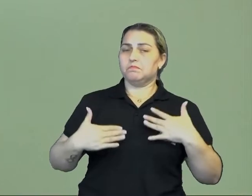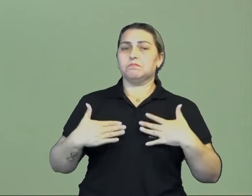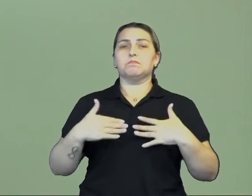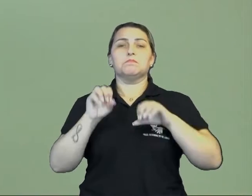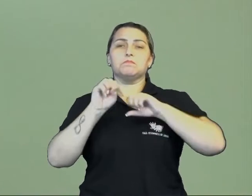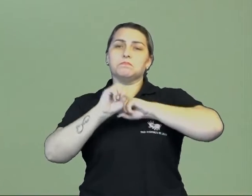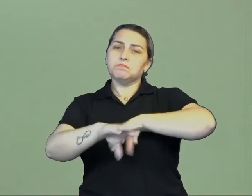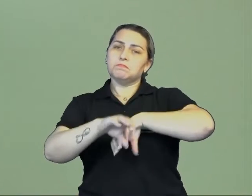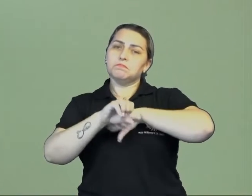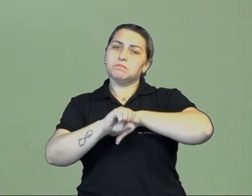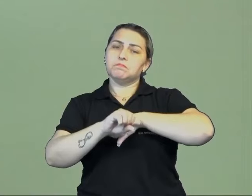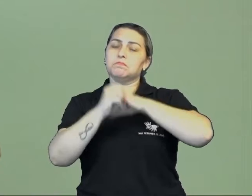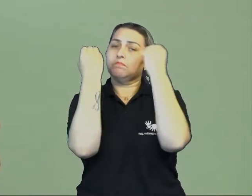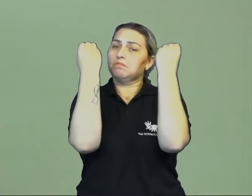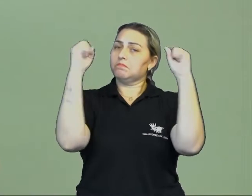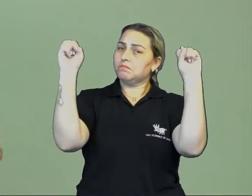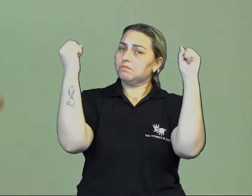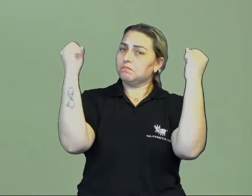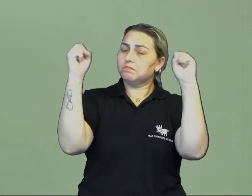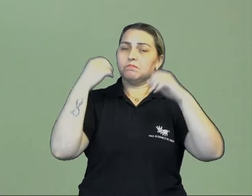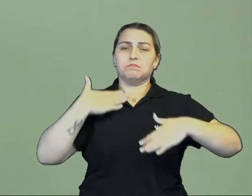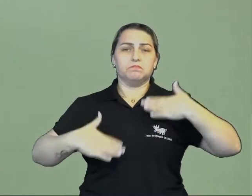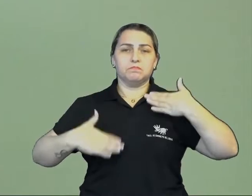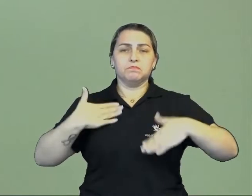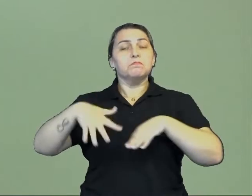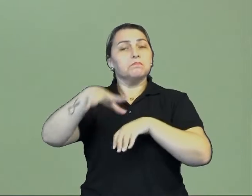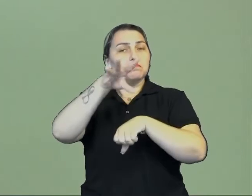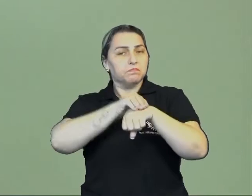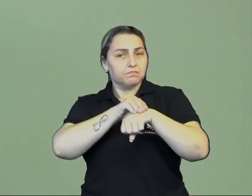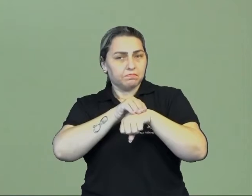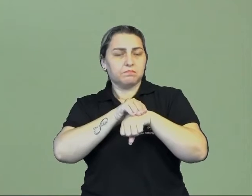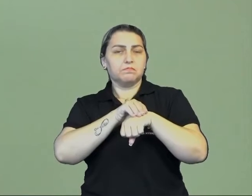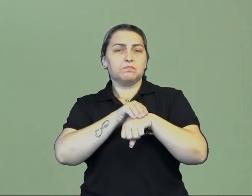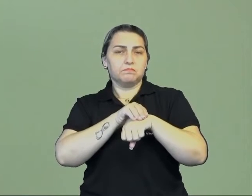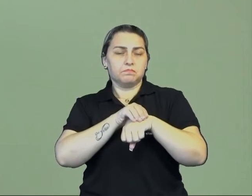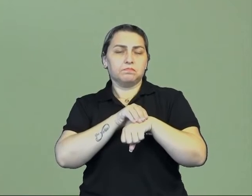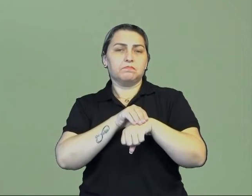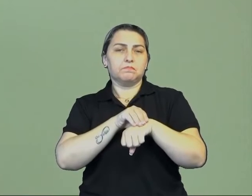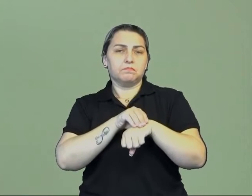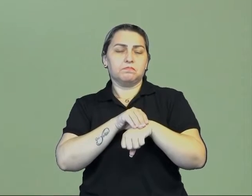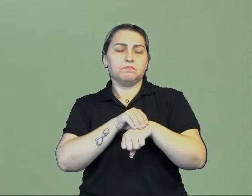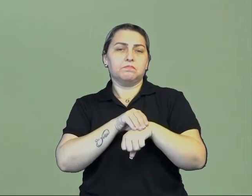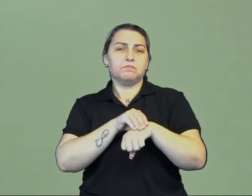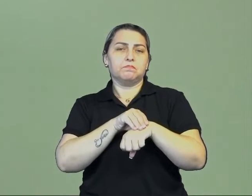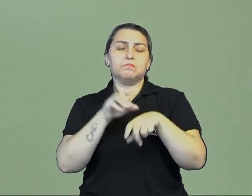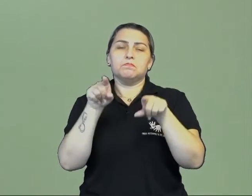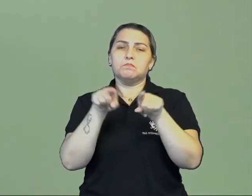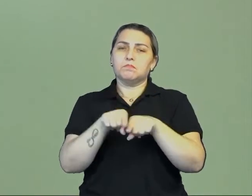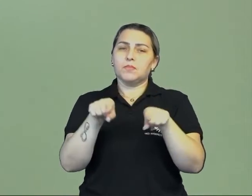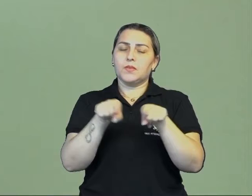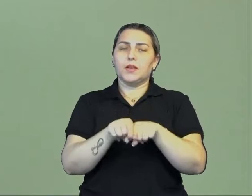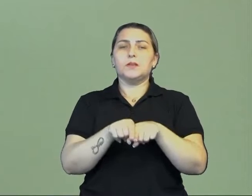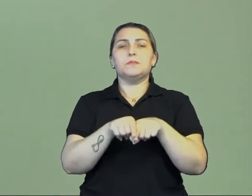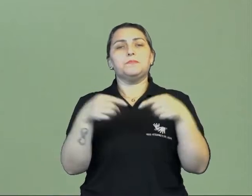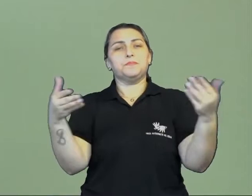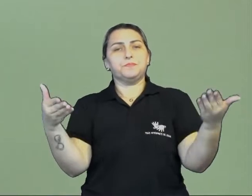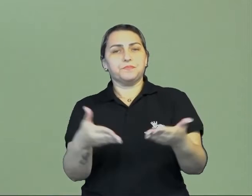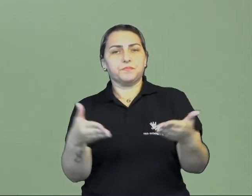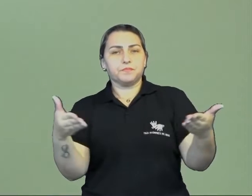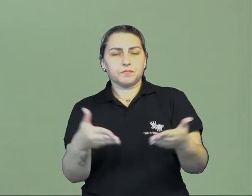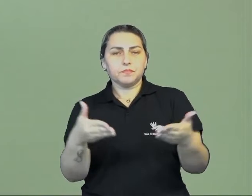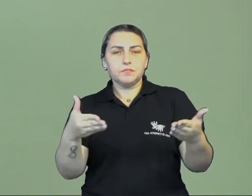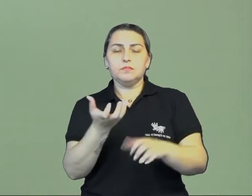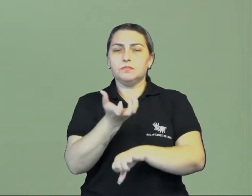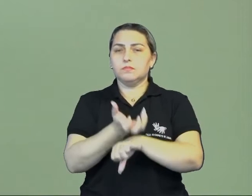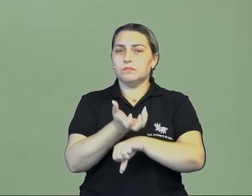educação física, corpo, educação, conhecimento. Então esse conhecimento sobre o corpo, ele vai ser estabelecido agora aqui pela nossa